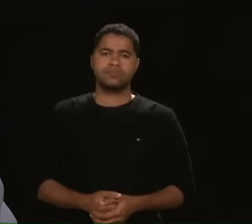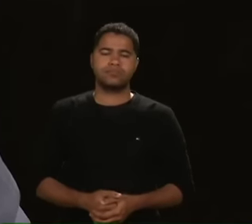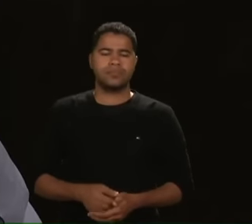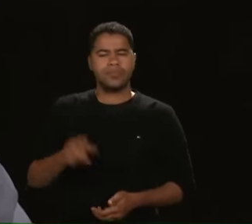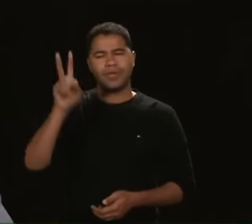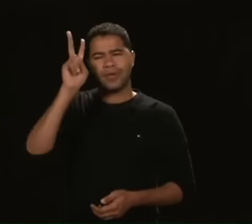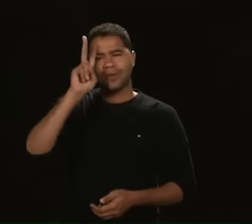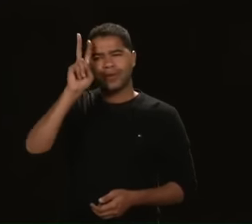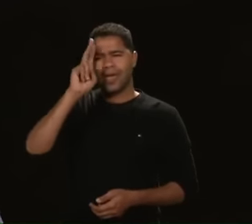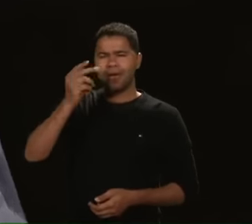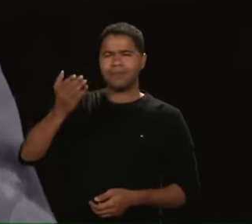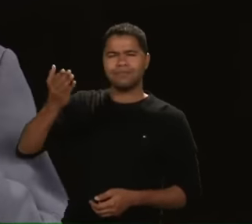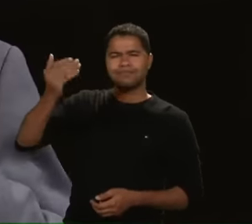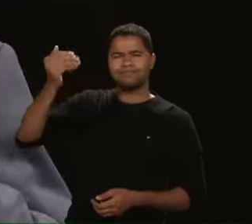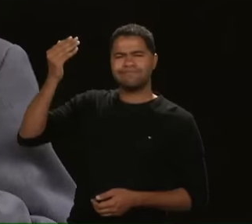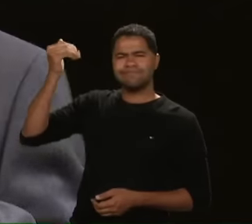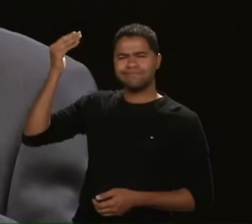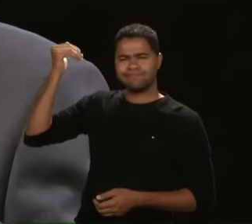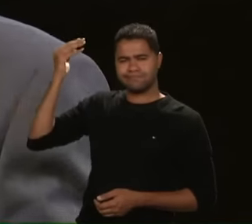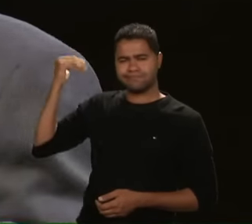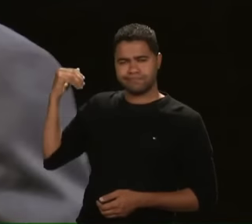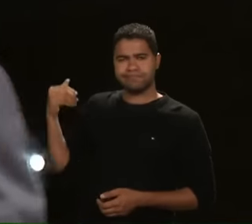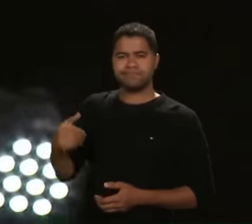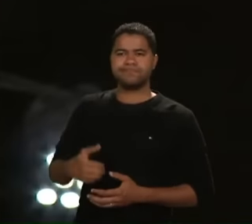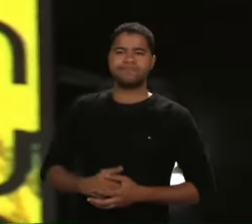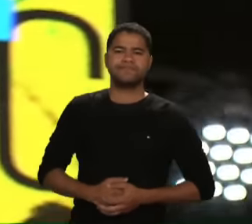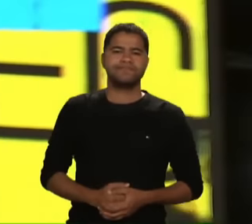Eu lembro, muitos anos atrás,